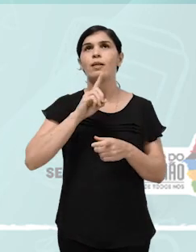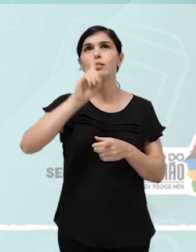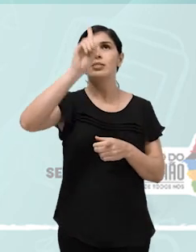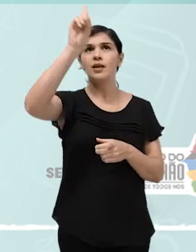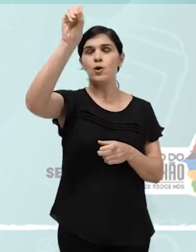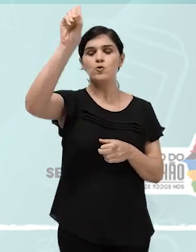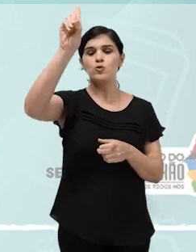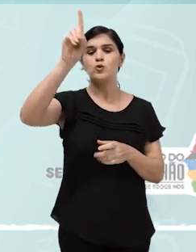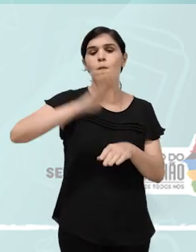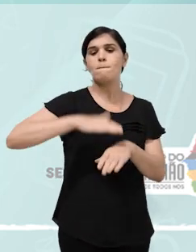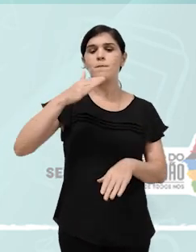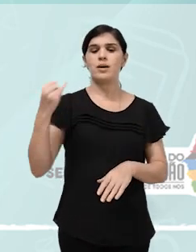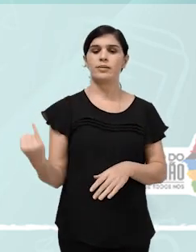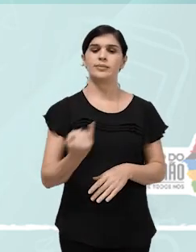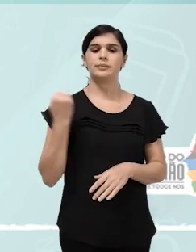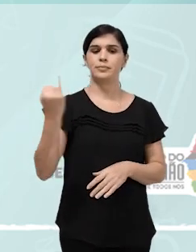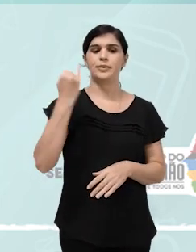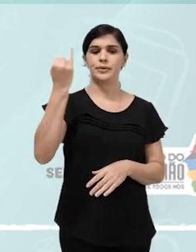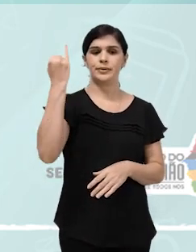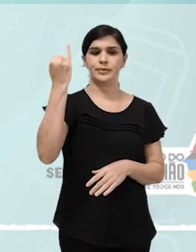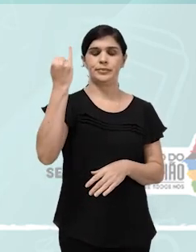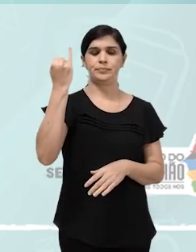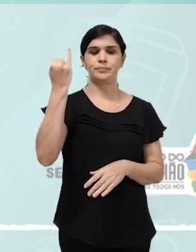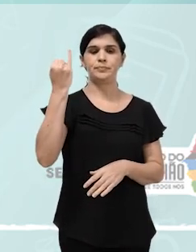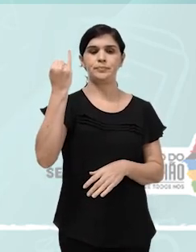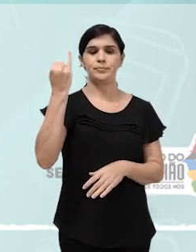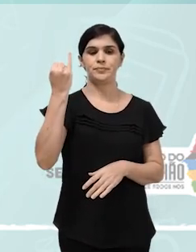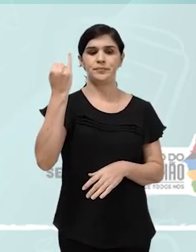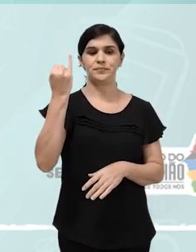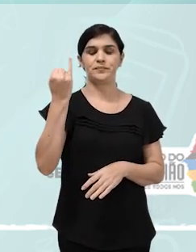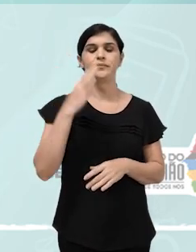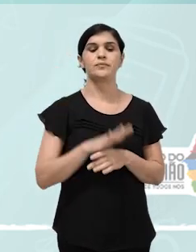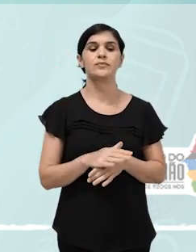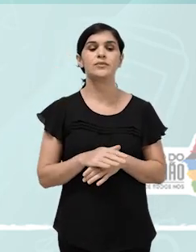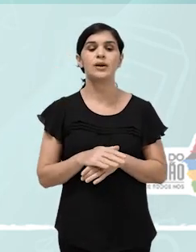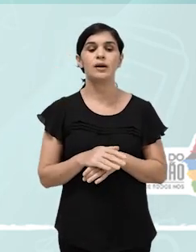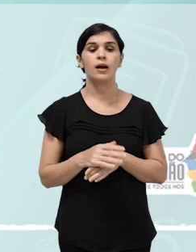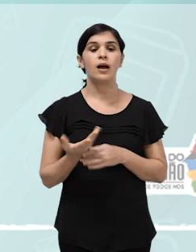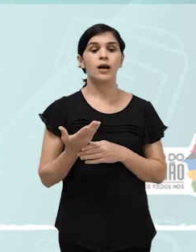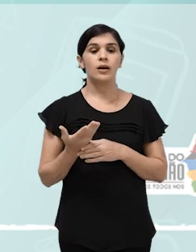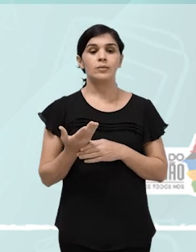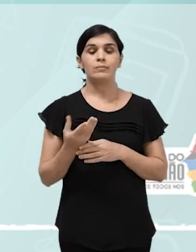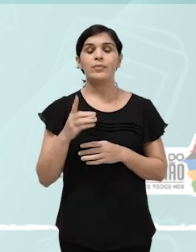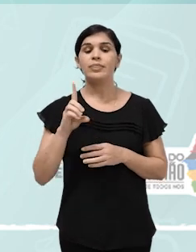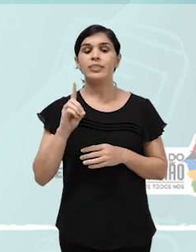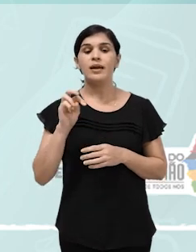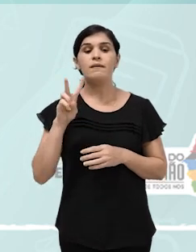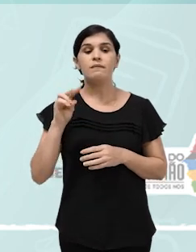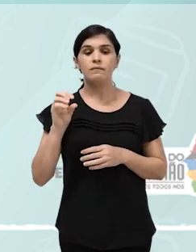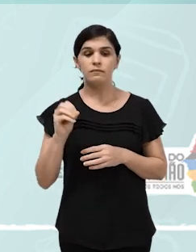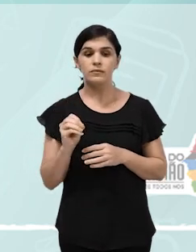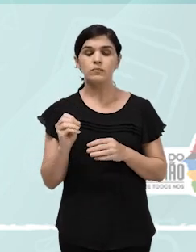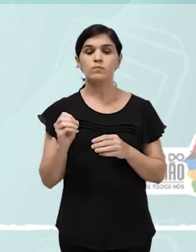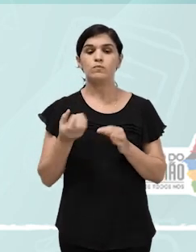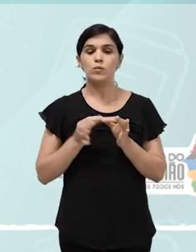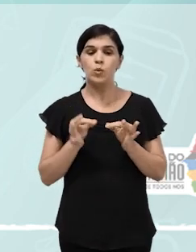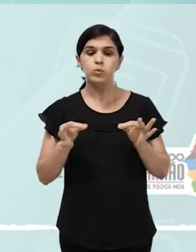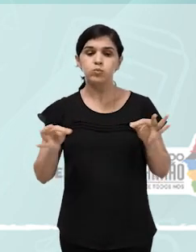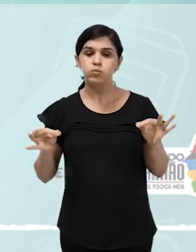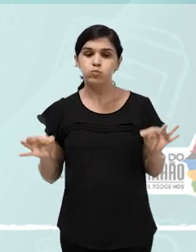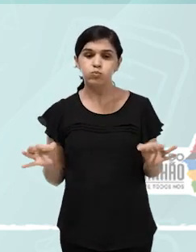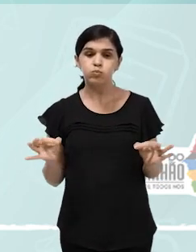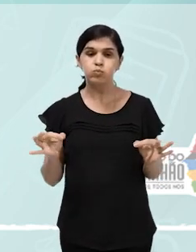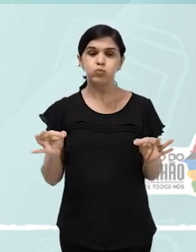Devido ao grande prestígio que teve durante toda a Idade Média, foi recuperado pelos poetas da Renascença, época em